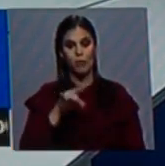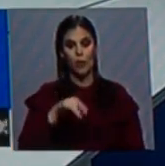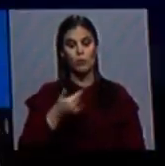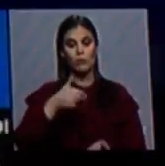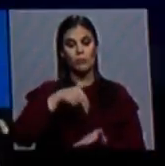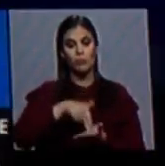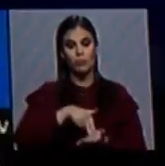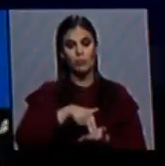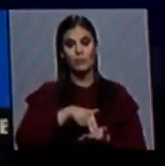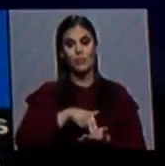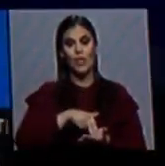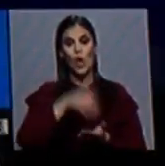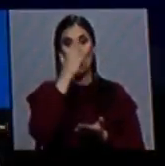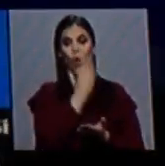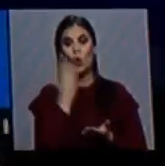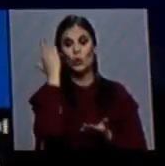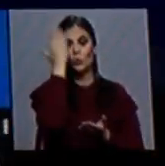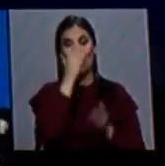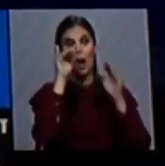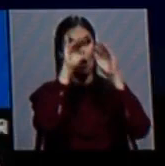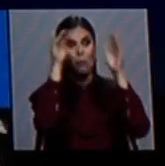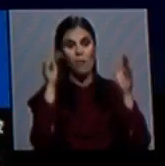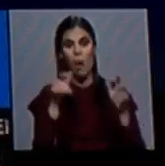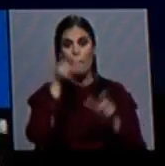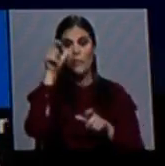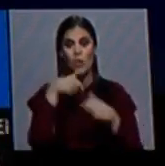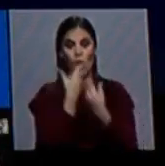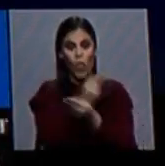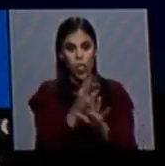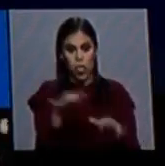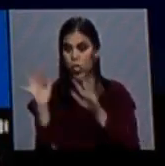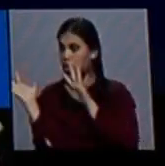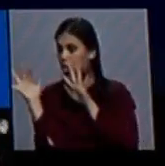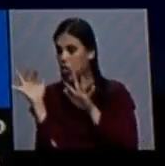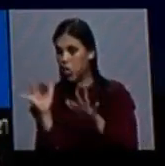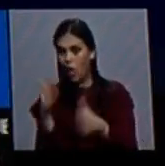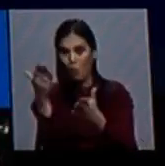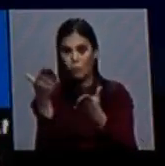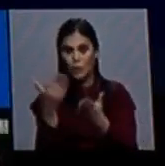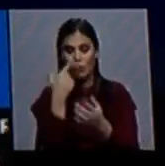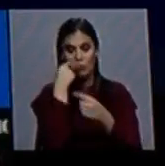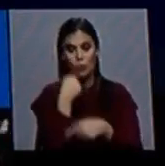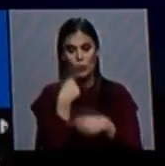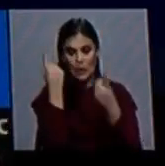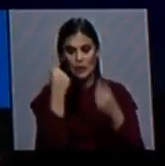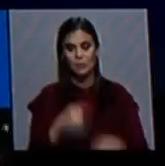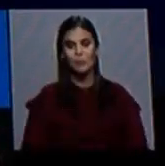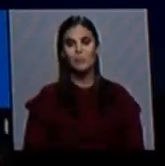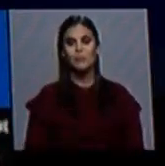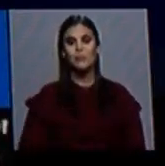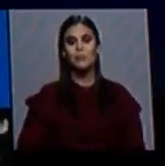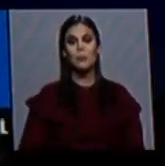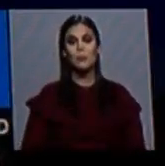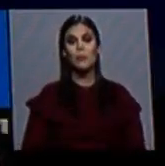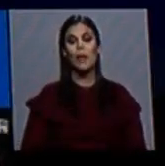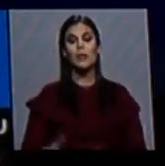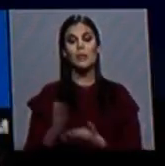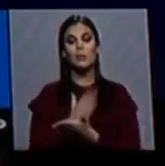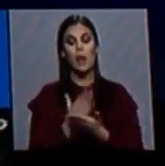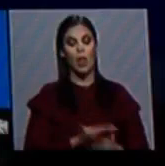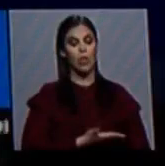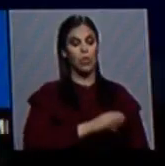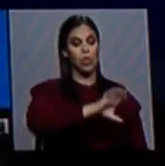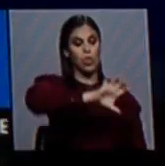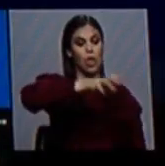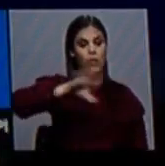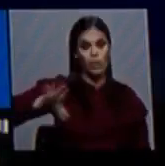Gondomar, com uma sala cheia de miúdos entusiastas a apresentar as suas histórias. Estão divididos por distritos, porque temos mais